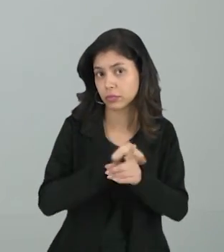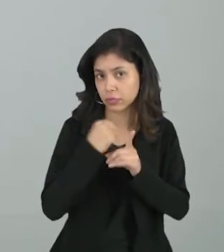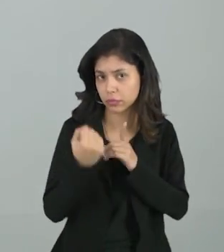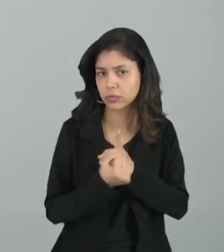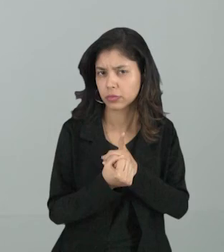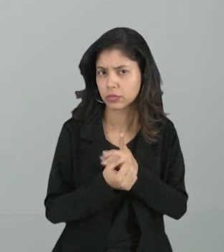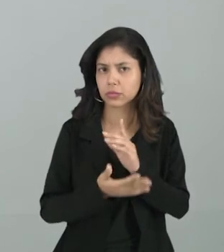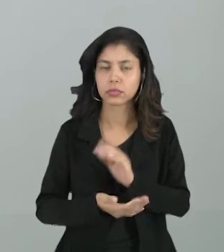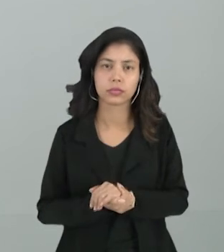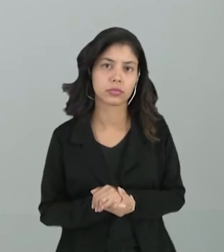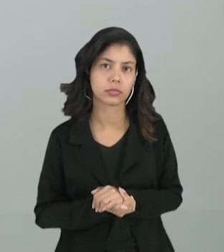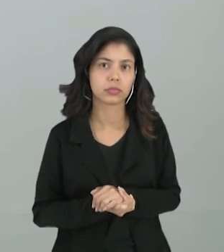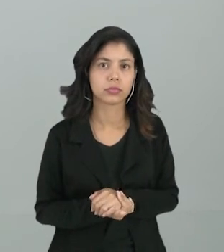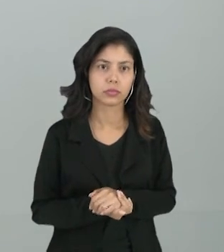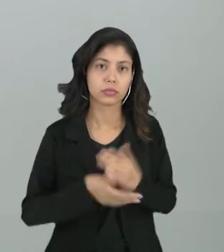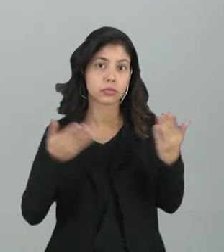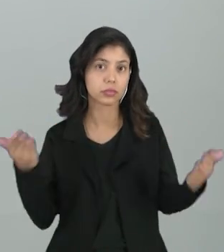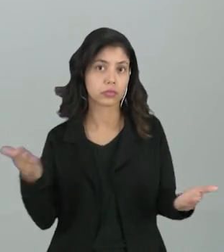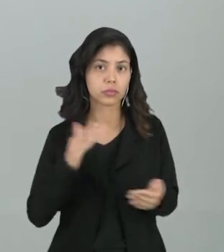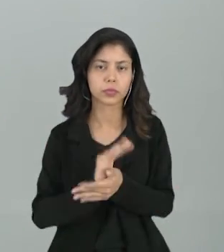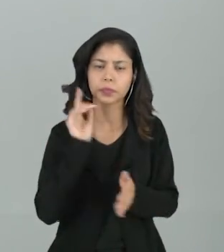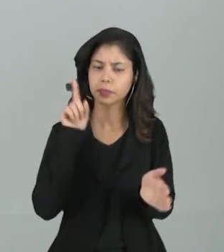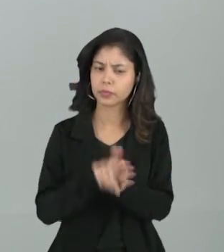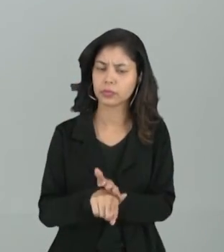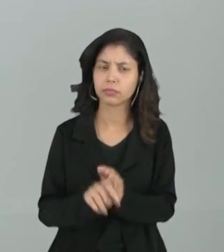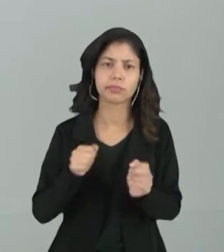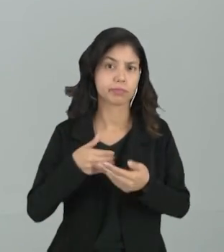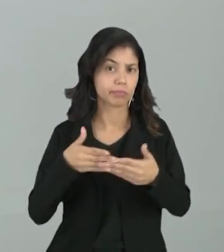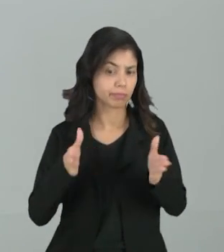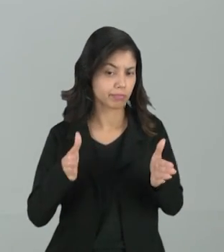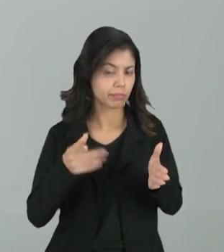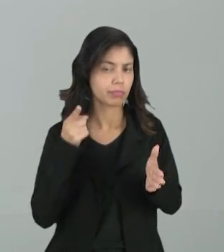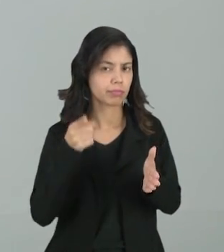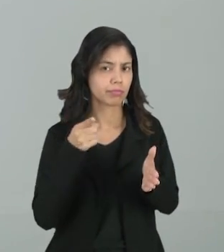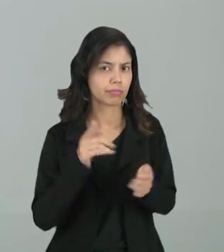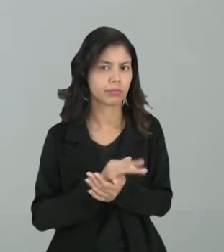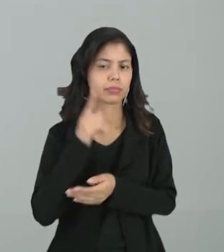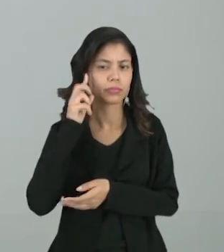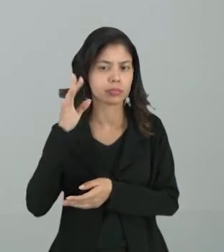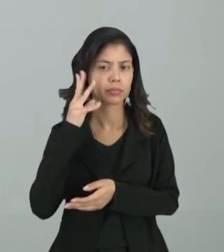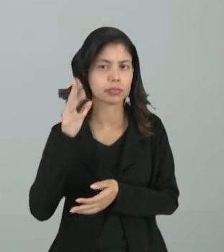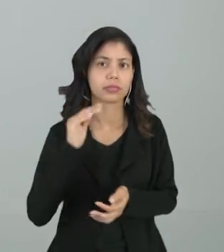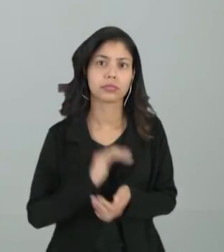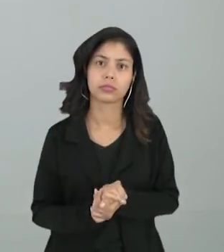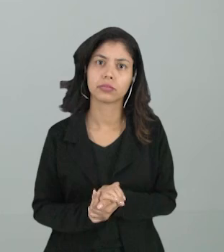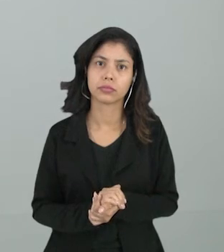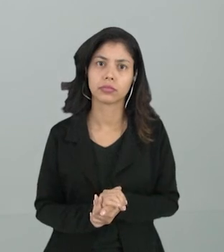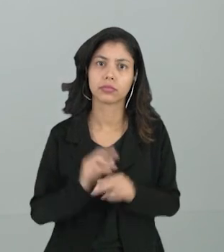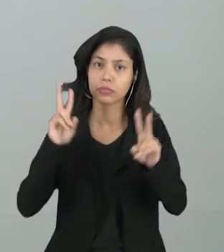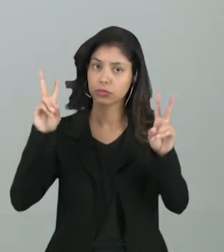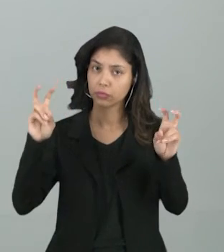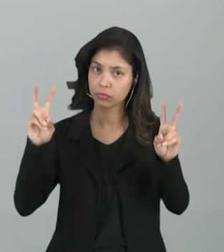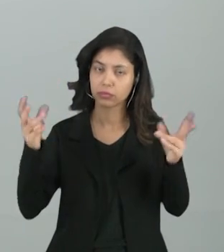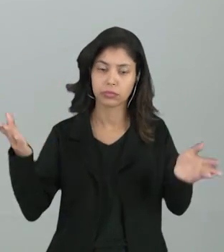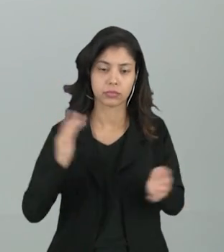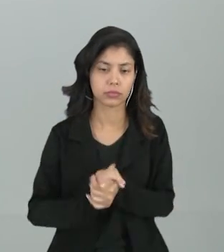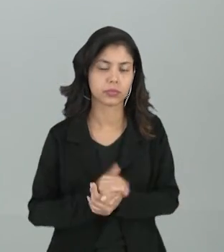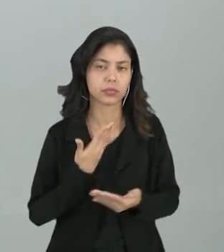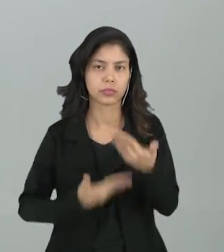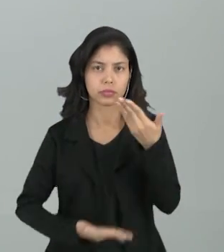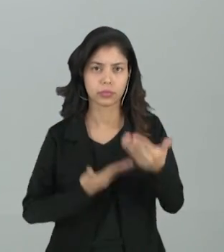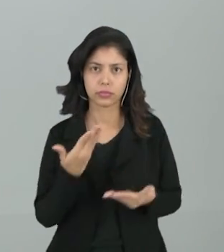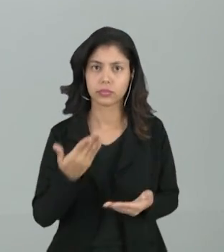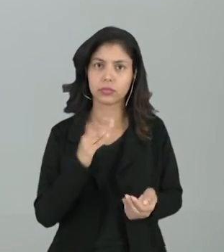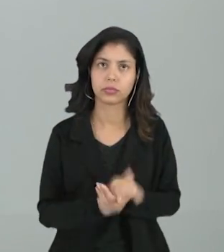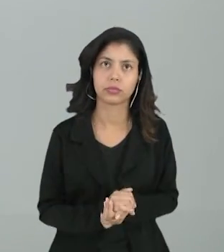da sociedade, né? Então, é só uma pergunta aí aberta para vocês refletirem, né, sobre essa